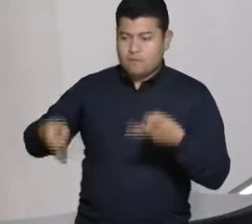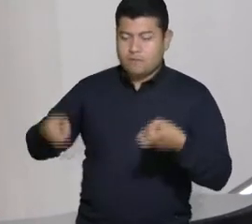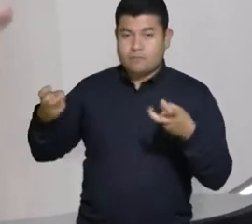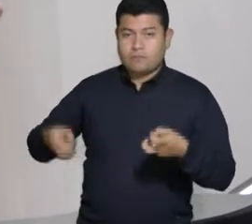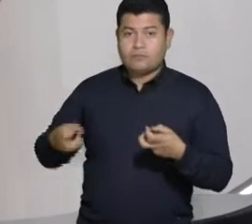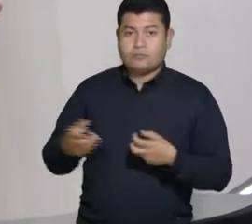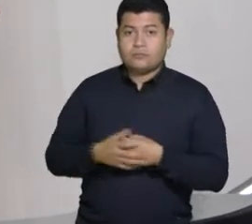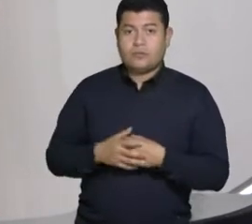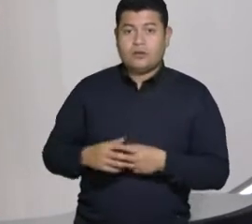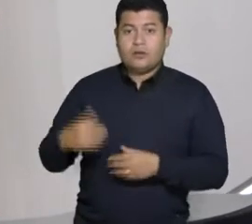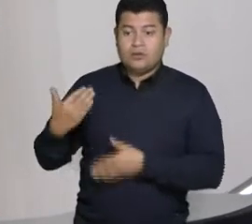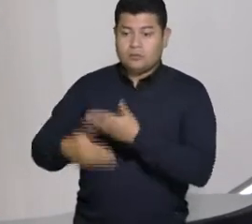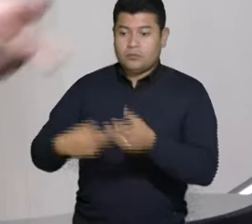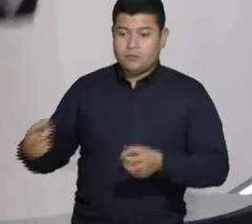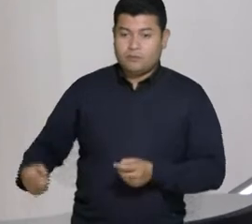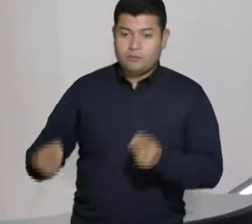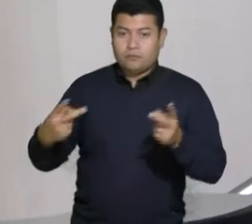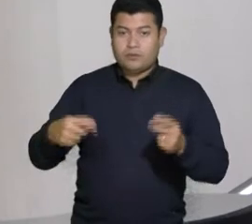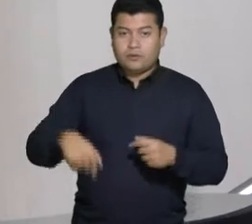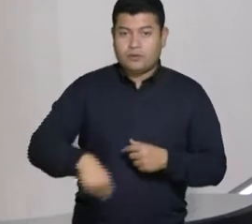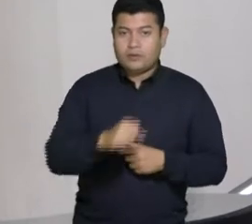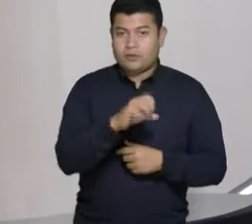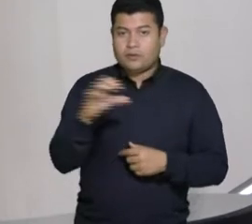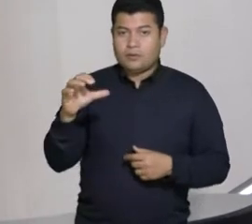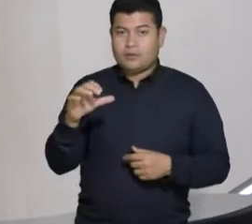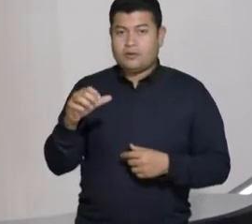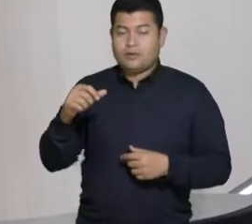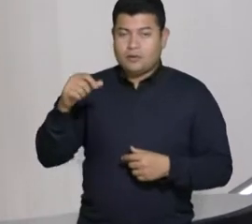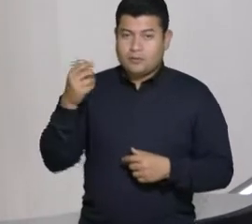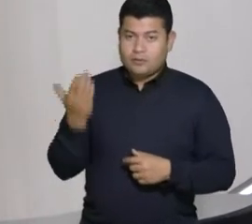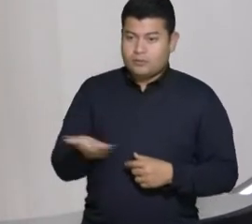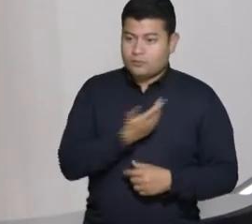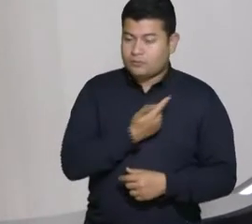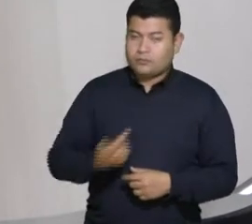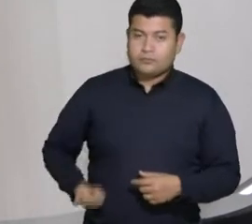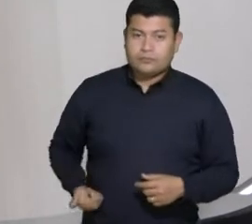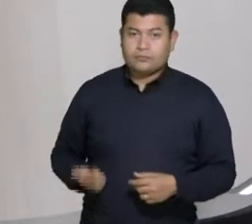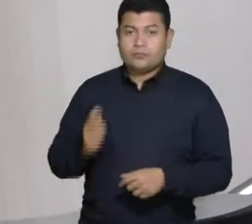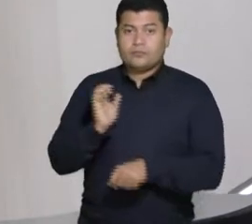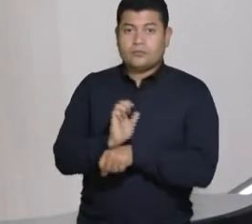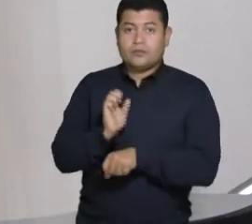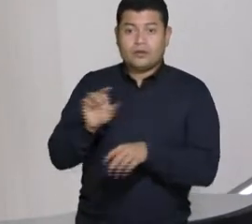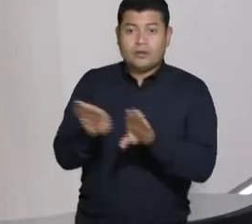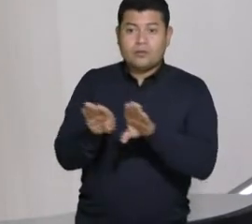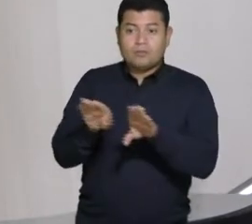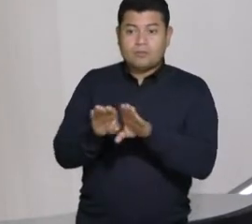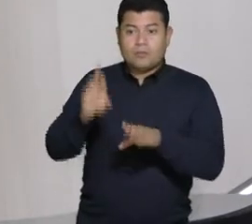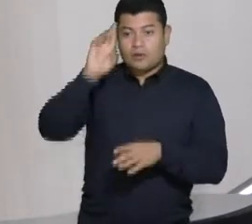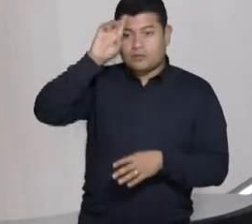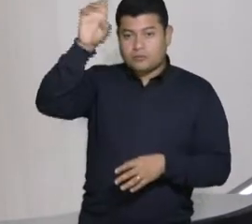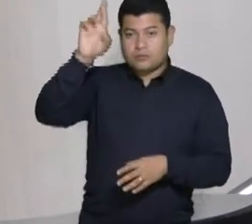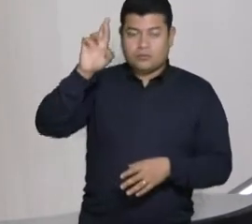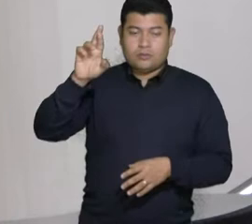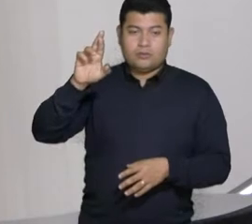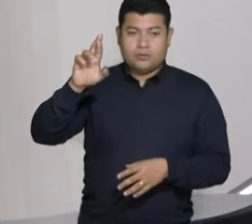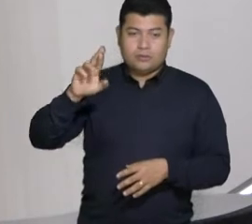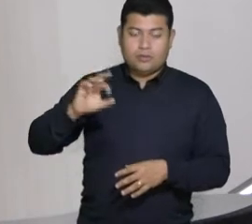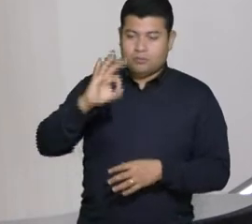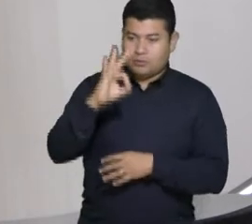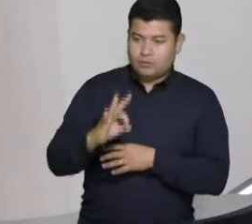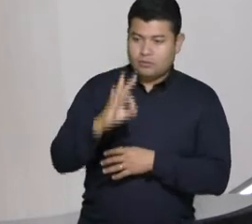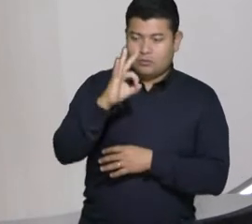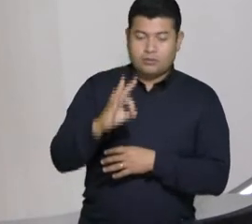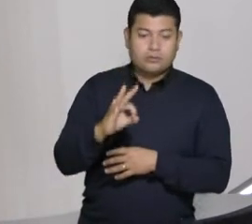gás revendem aqui preces e gás do qual o governo do estado é majoritário do igual é majoritário